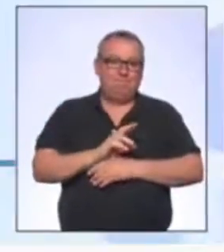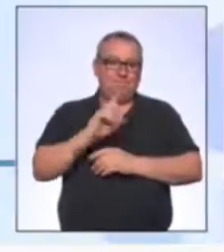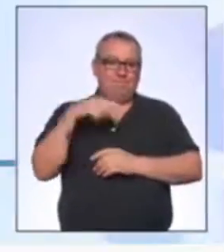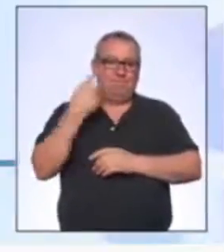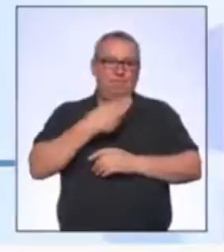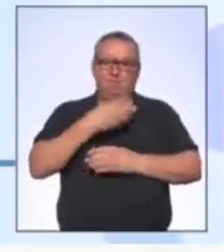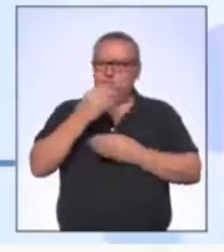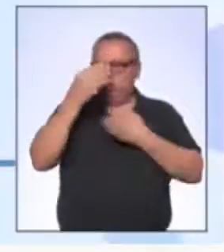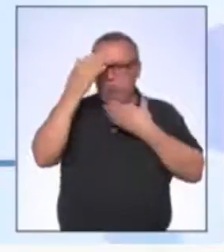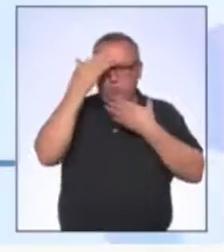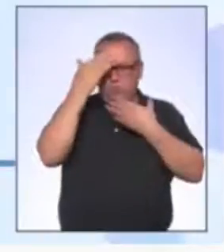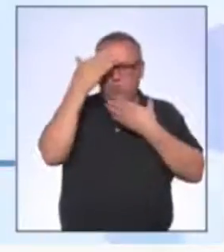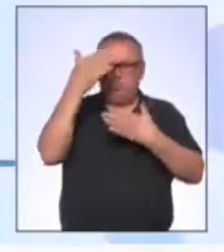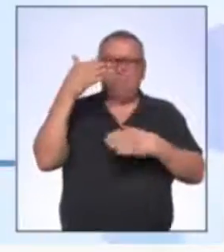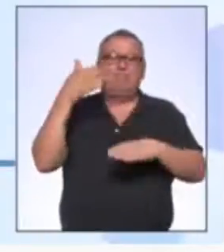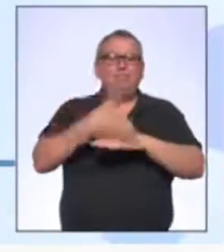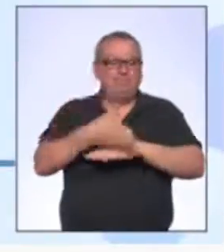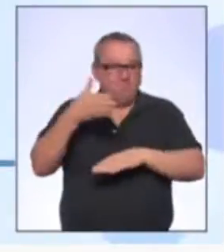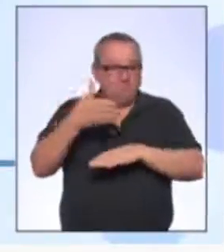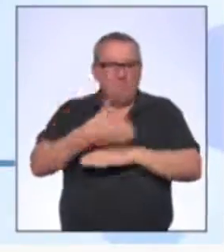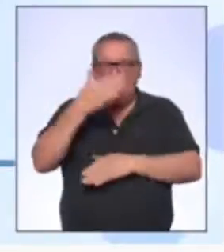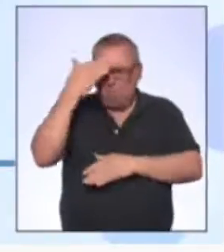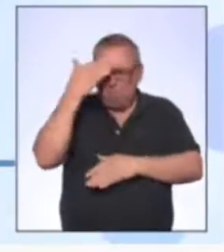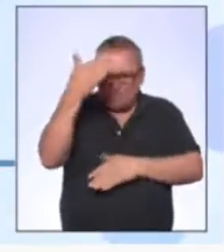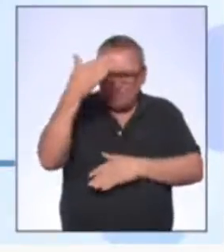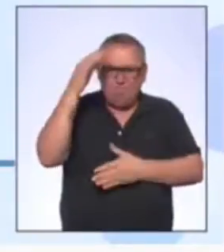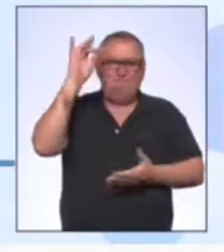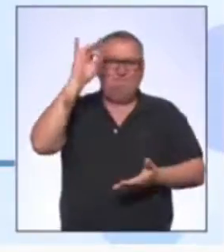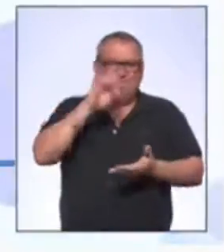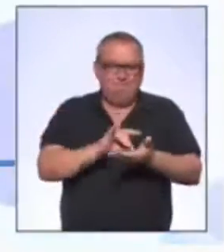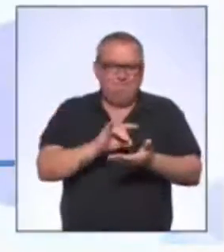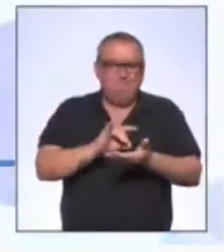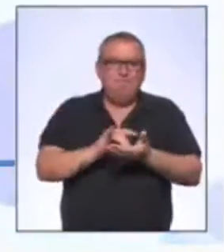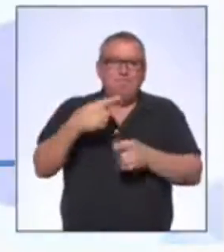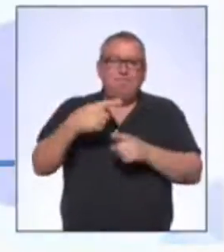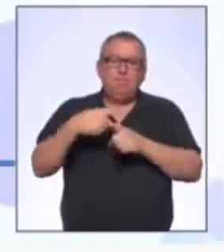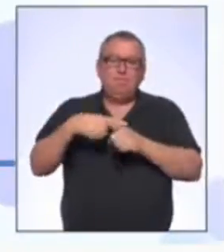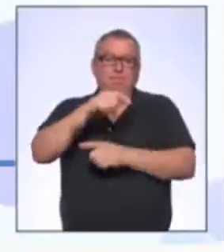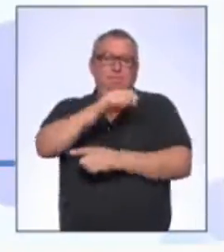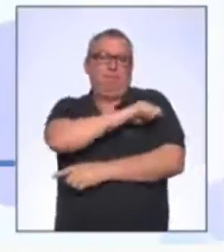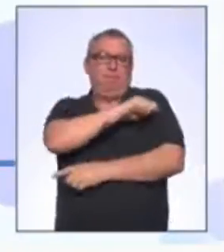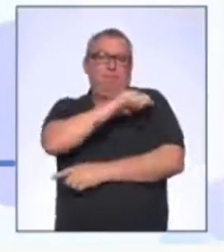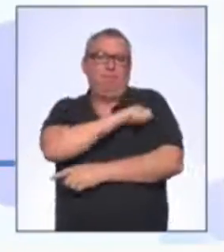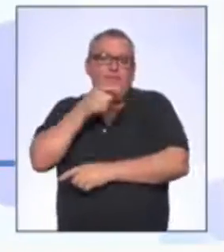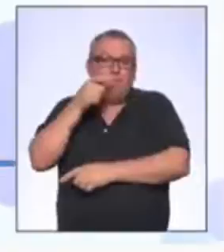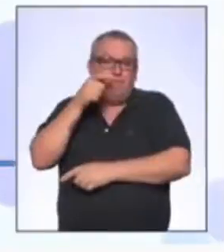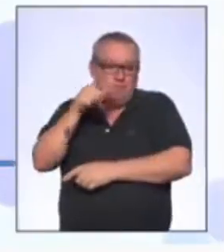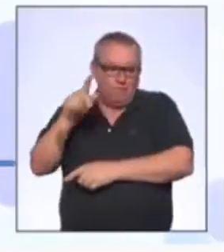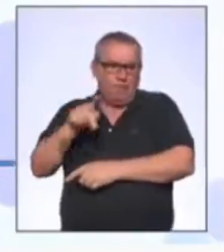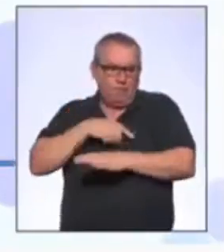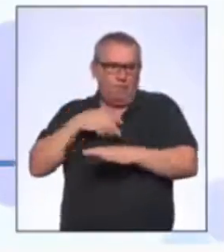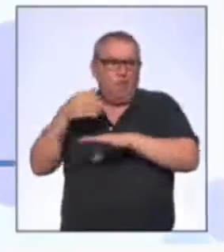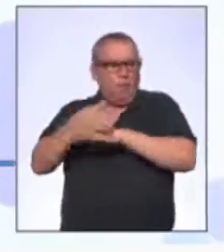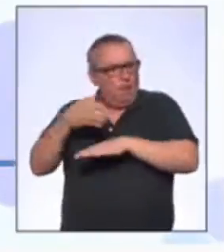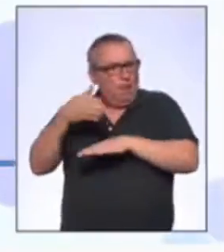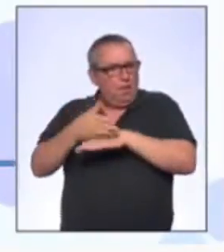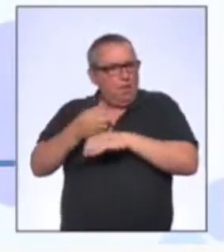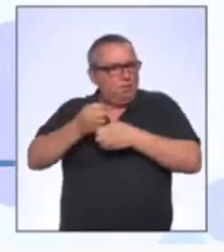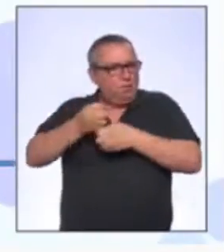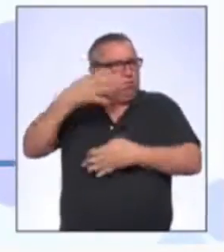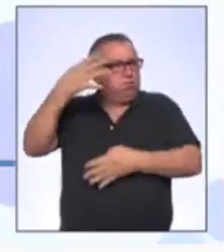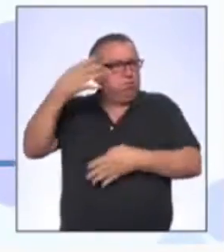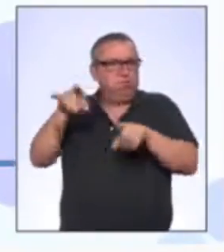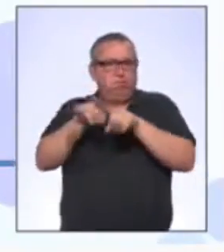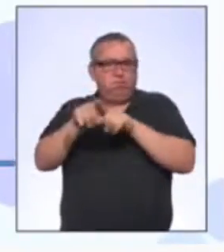nosso muito obrigado pela sua parceria eu acho que isso é importante é porque os alunos vendo que vocês também estão no chat